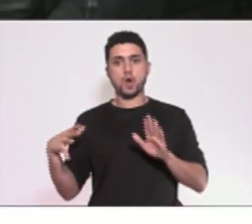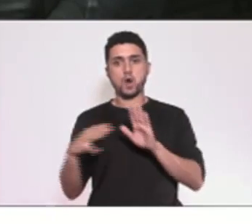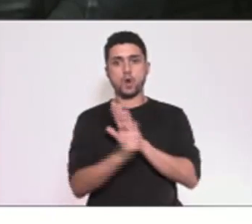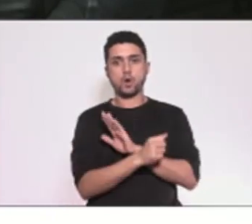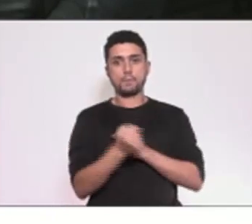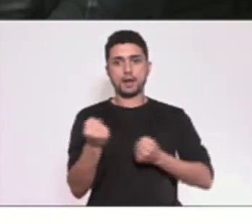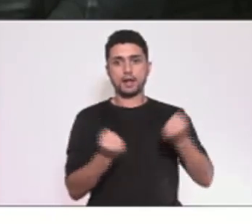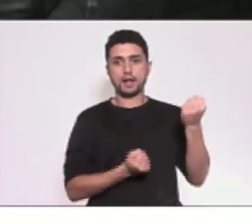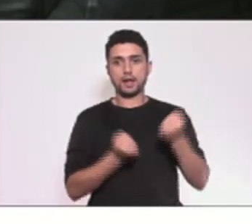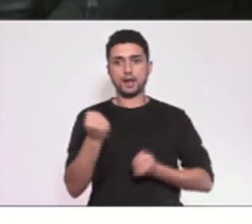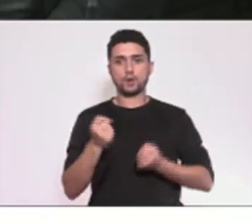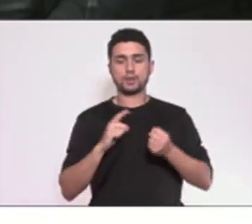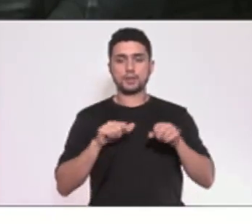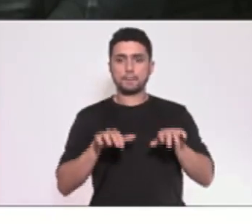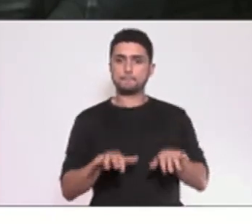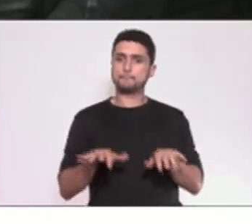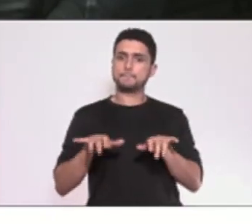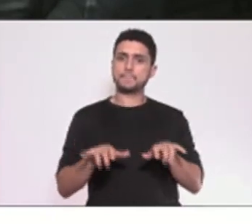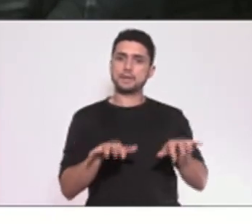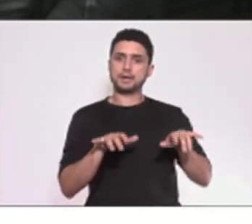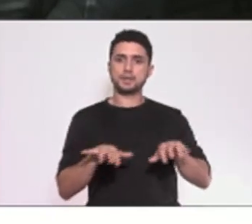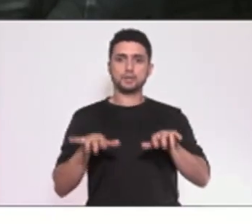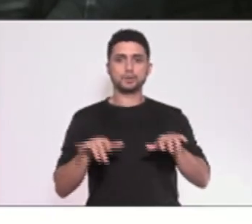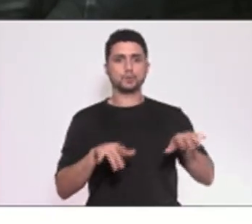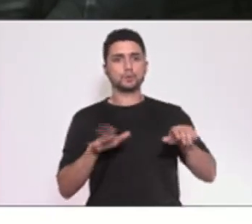de estar com um piano também roubado.